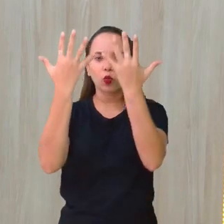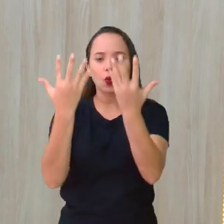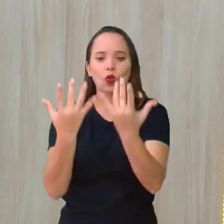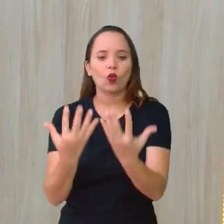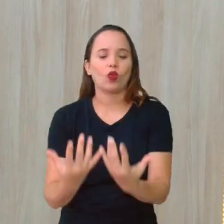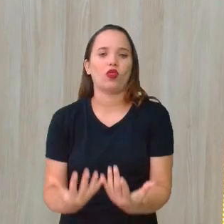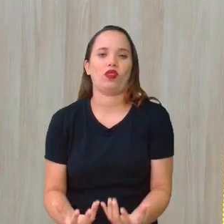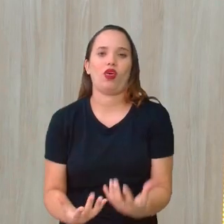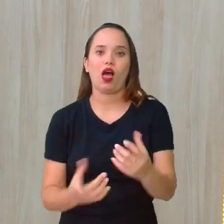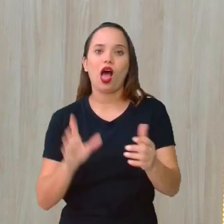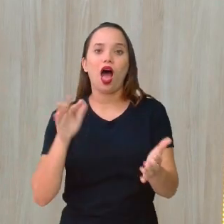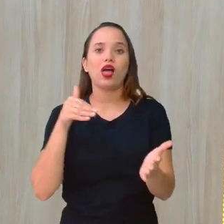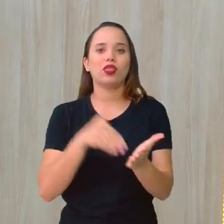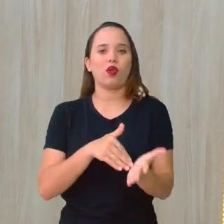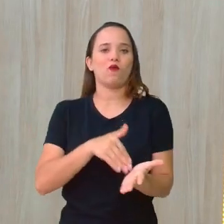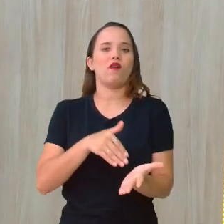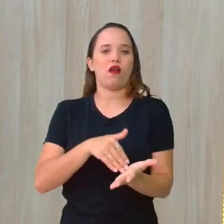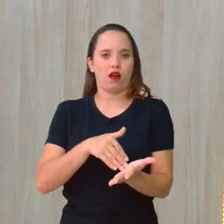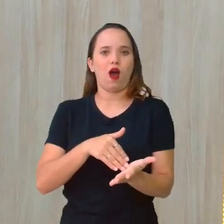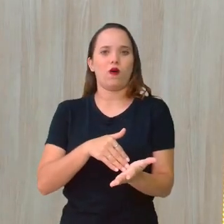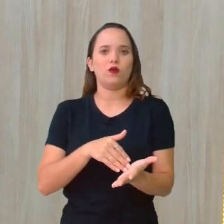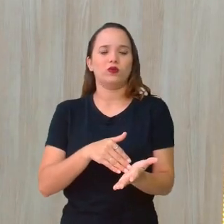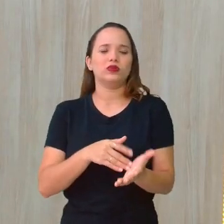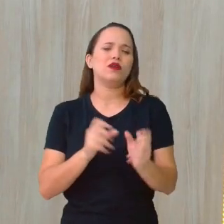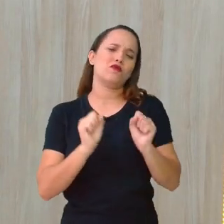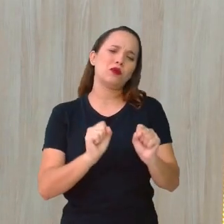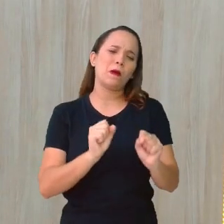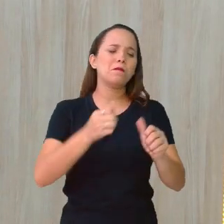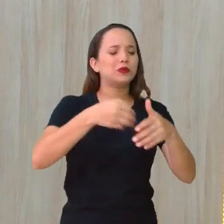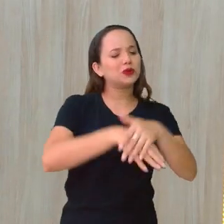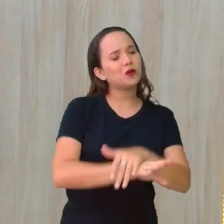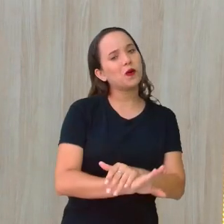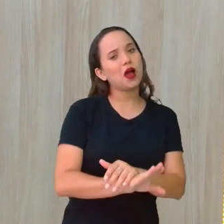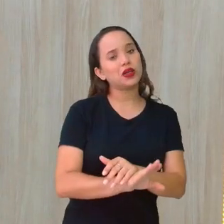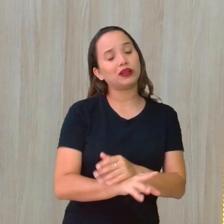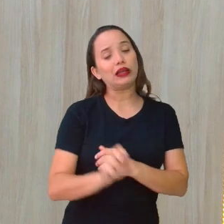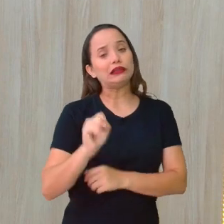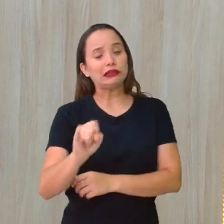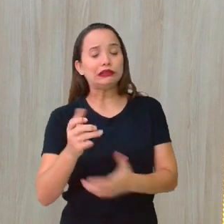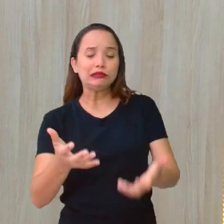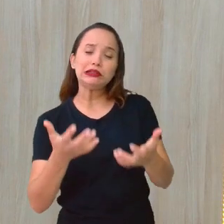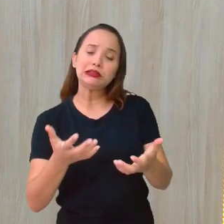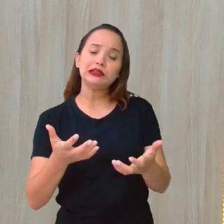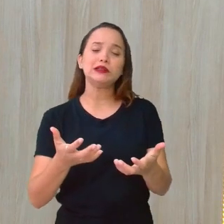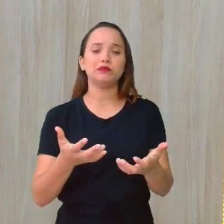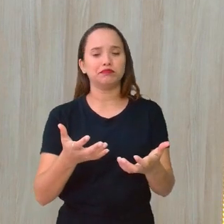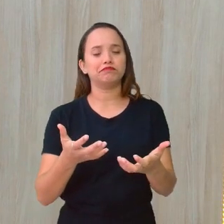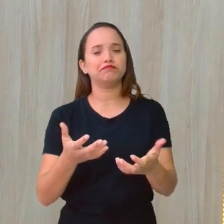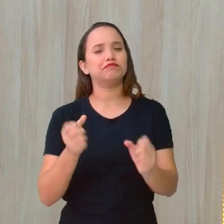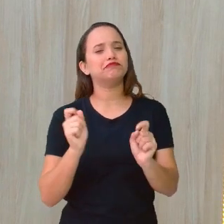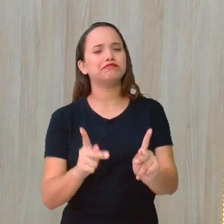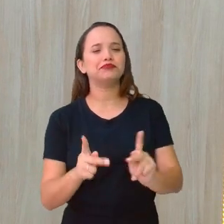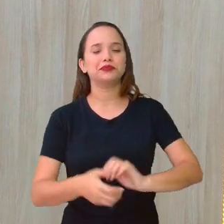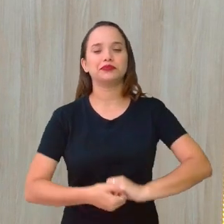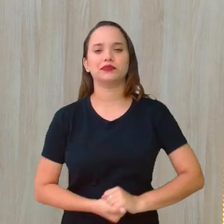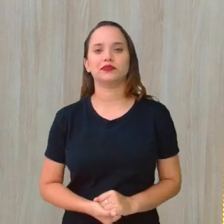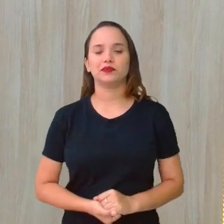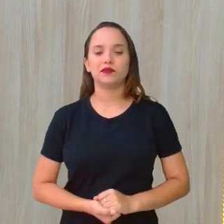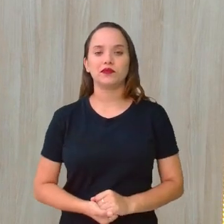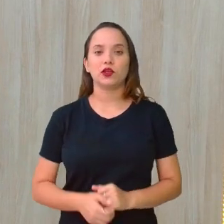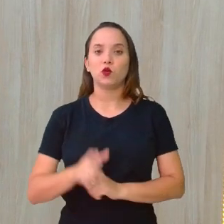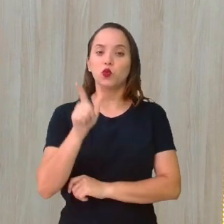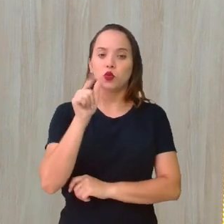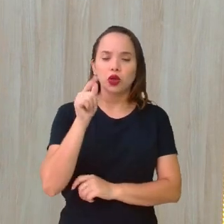da garrafa e vai ser armazenado em algum local. Tá certo? Desde que você queira armazenar essa água, né?